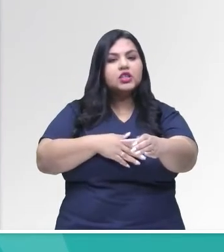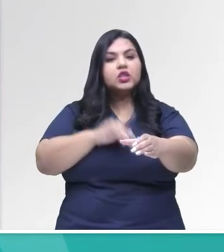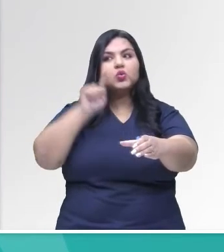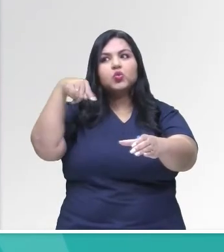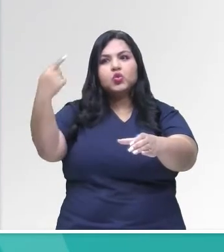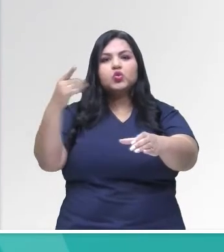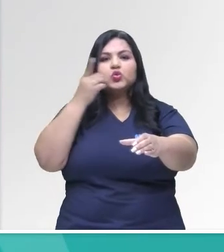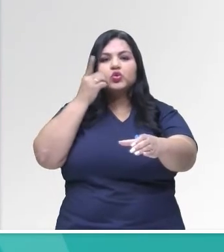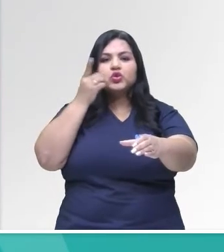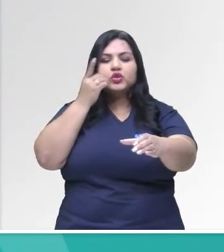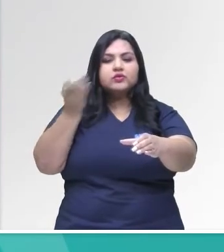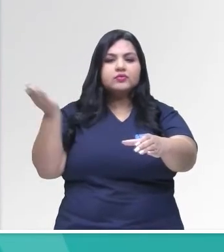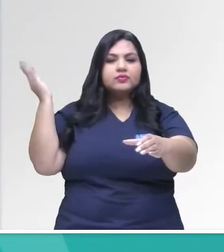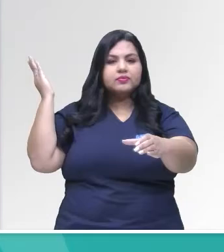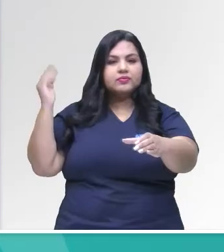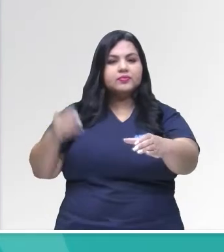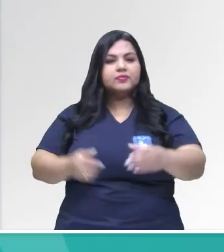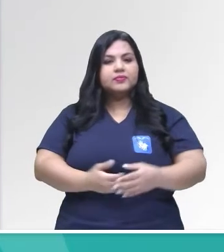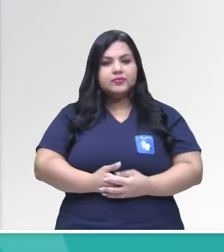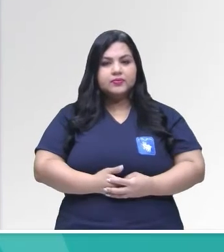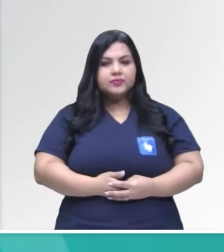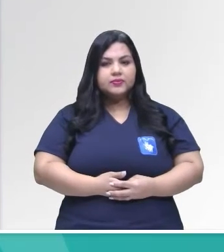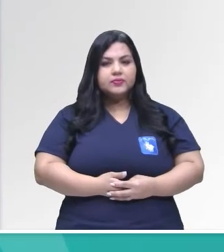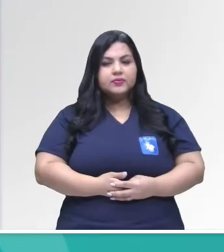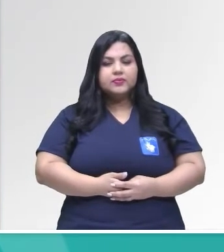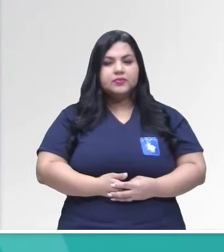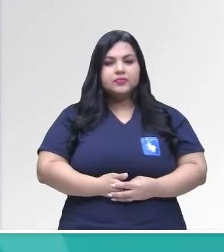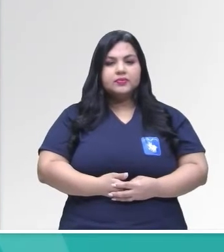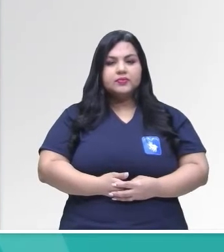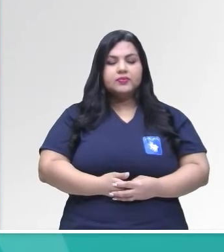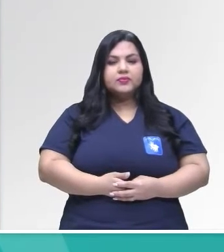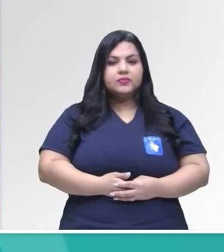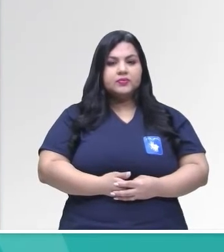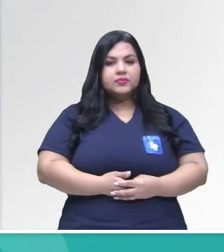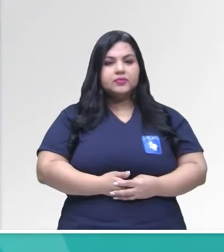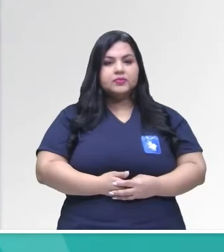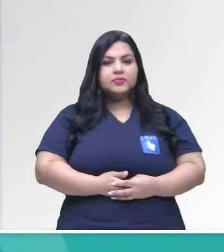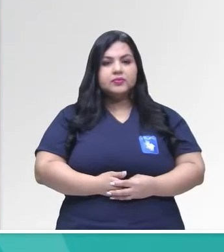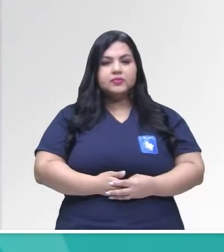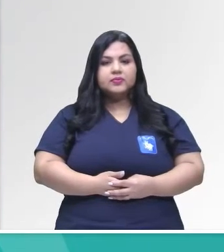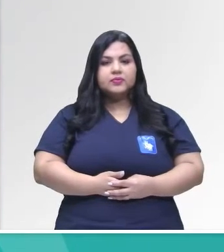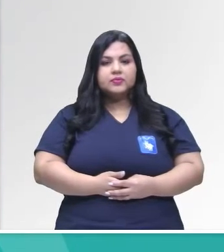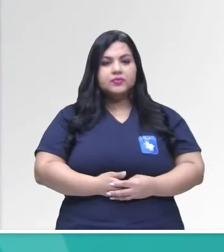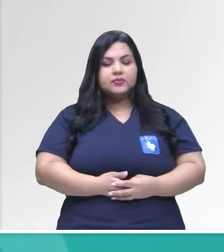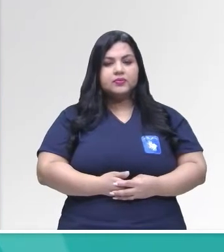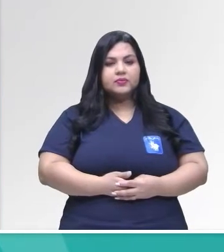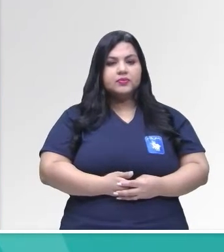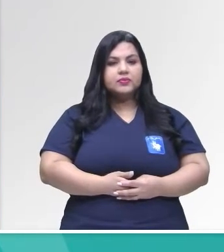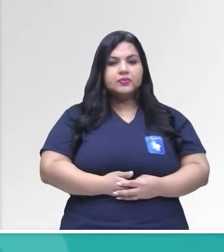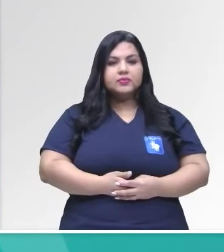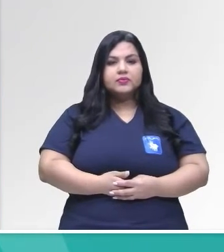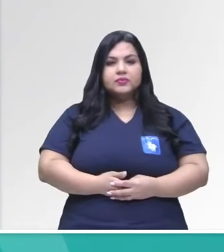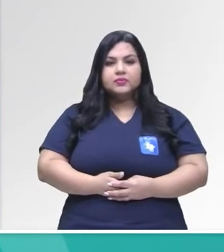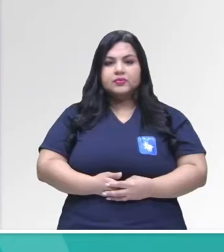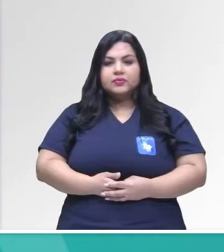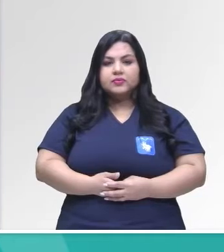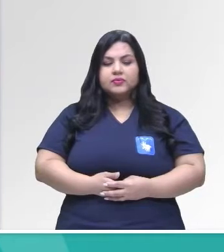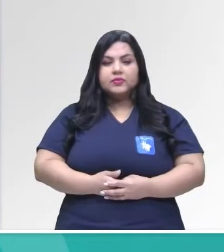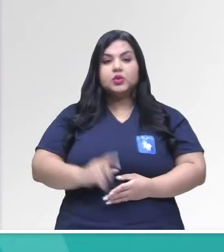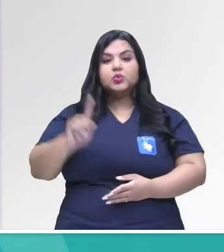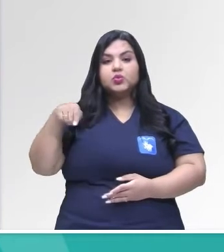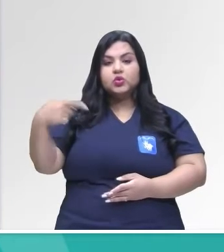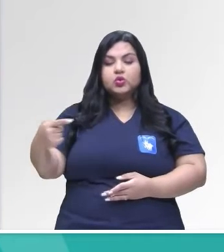lá. When he got up the next morning, it was frozen. Aqui eu